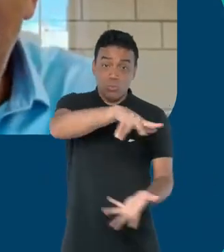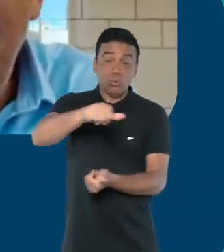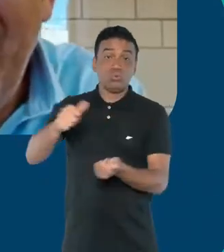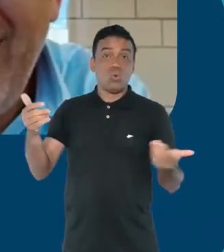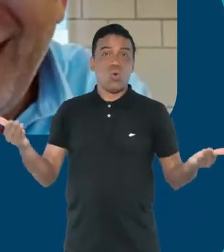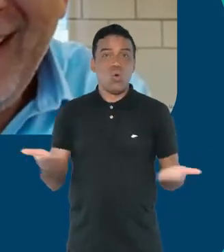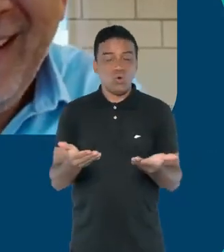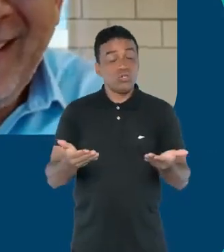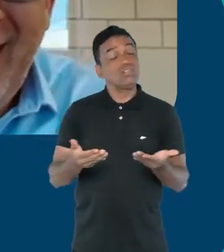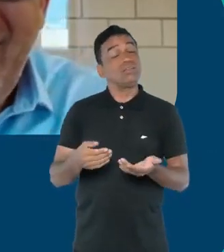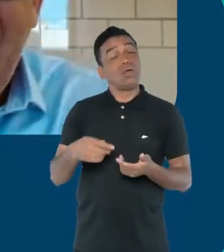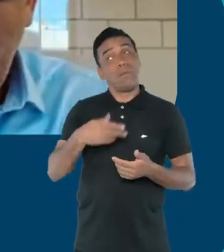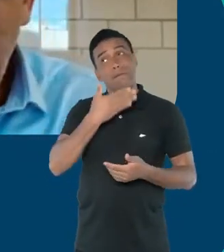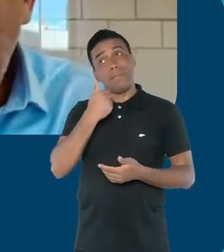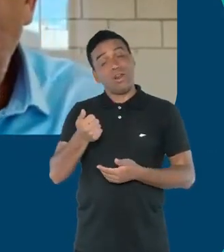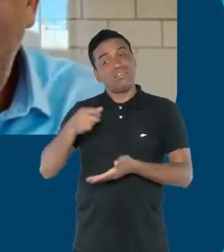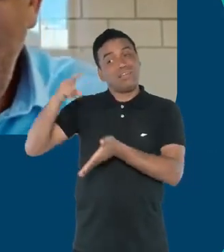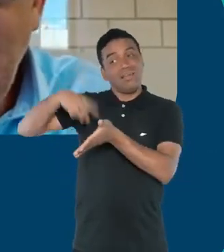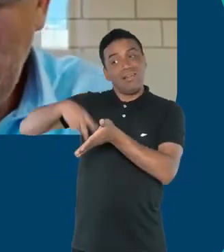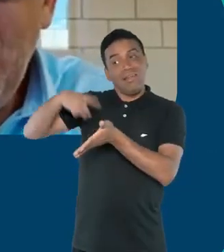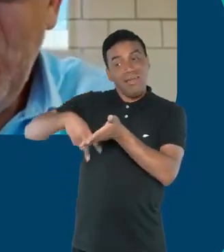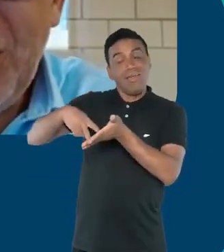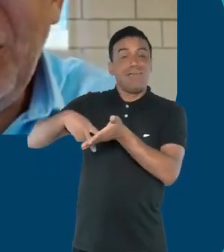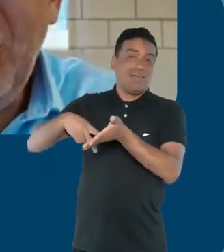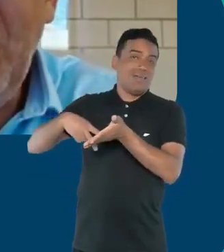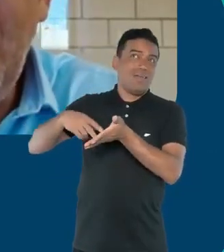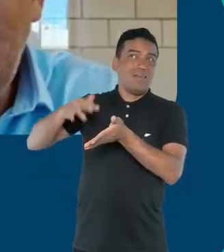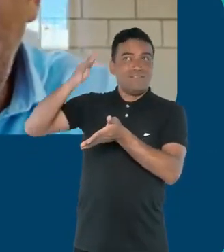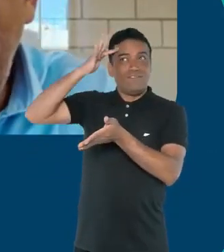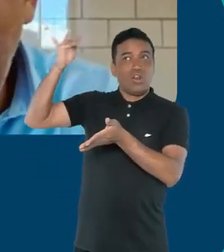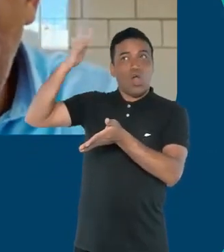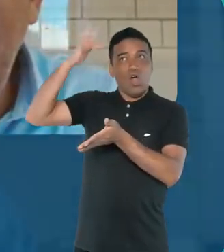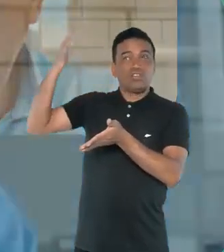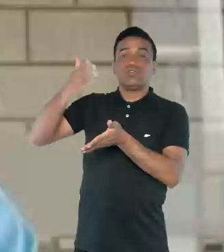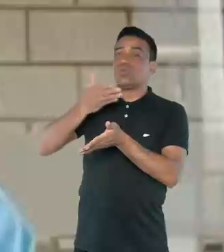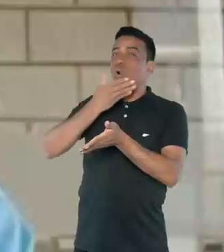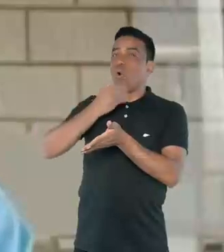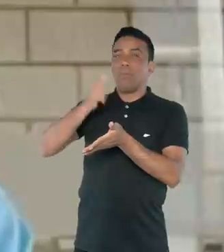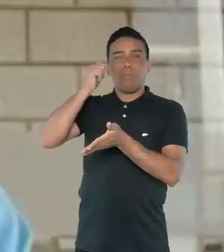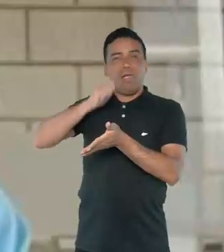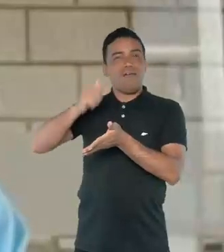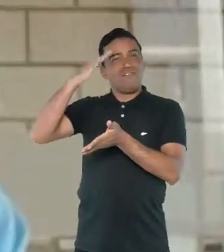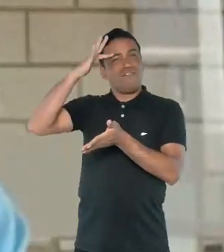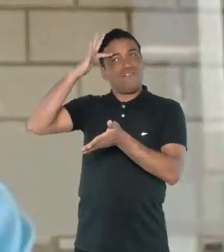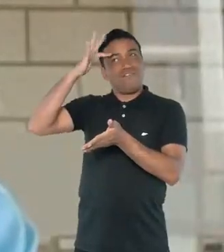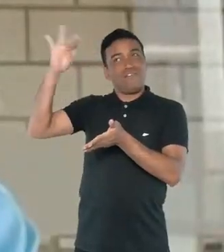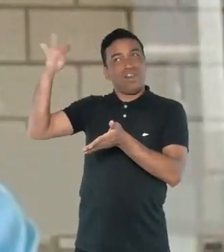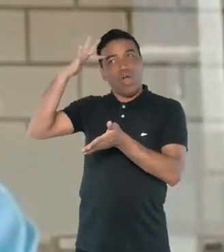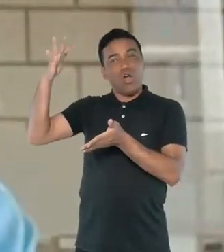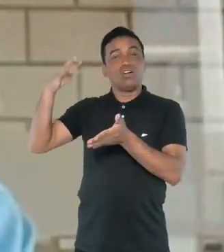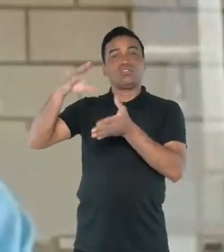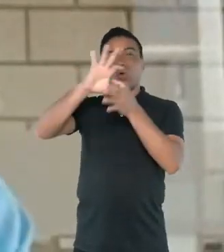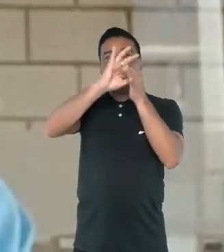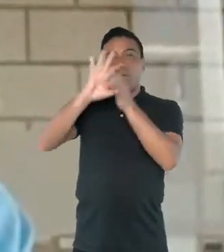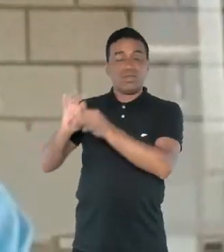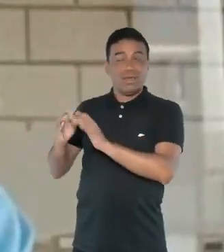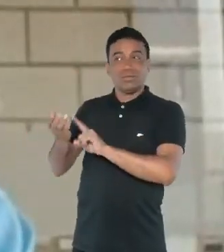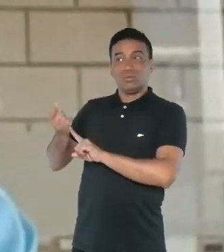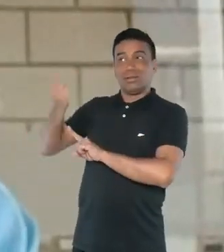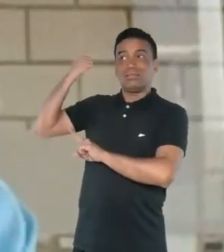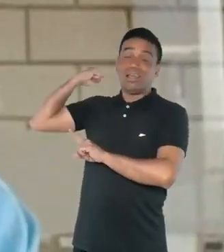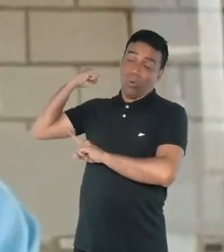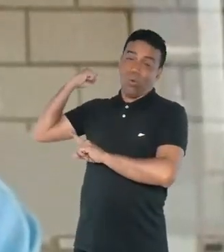que você o leia, né, no contexto do seu tempo, e que não se atreva muito a tentar